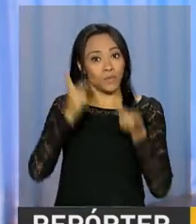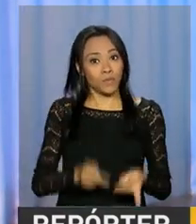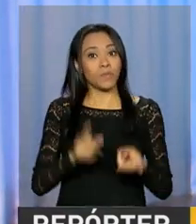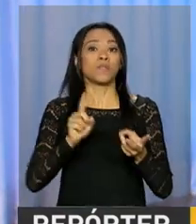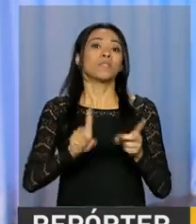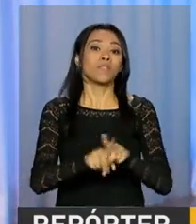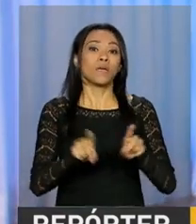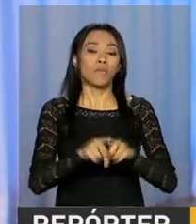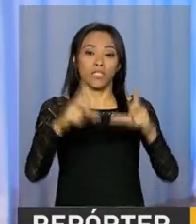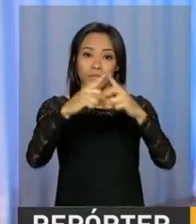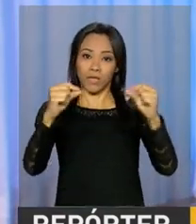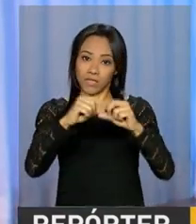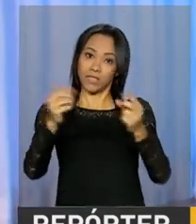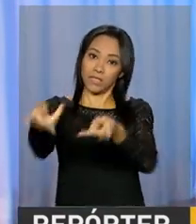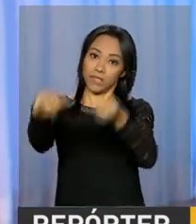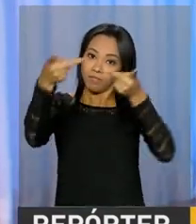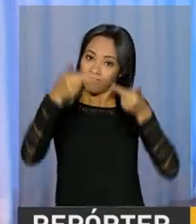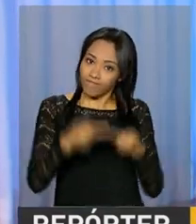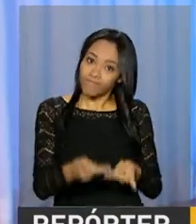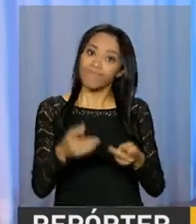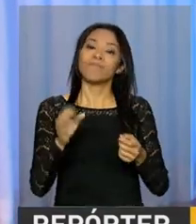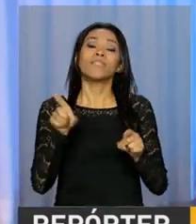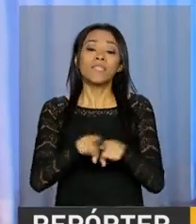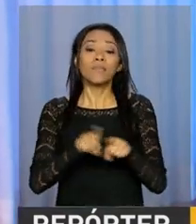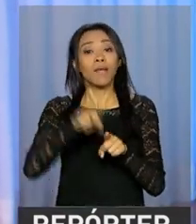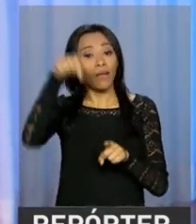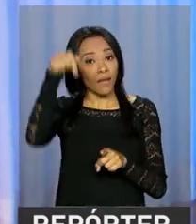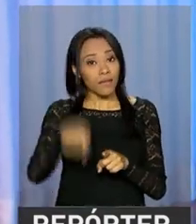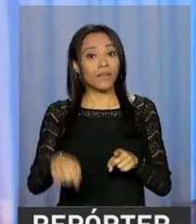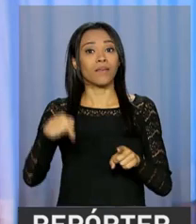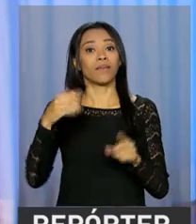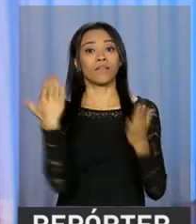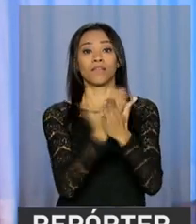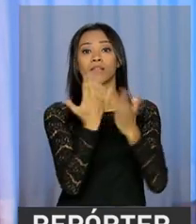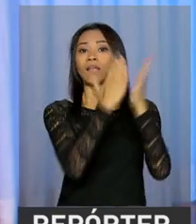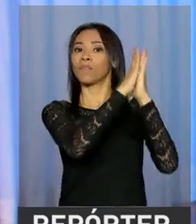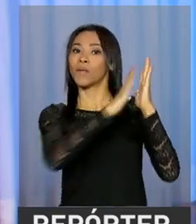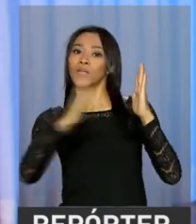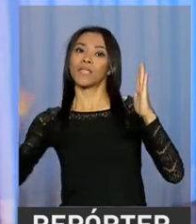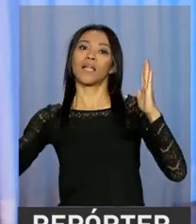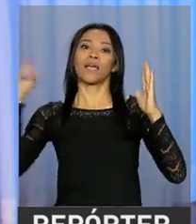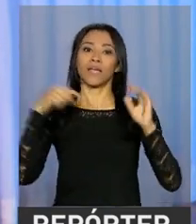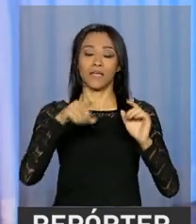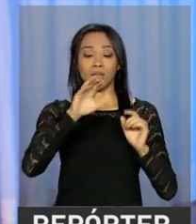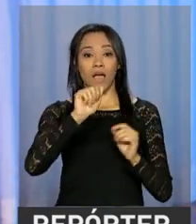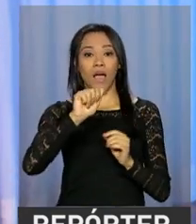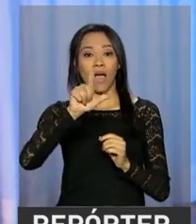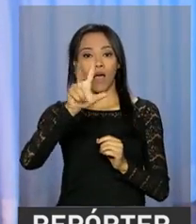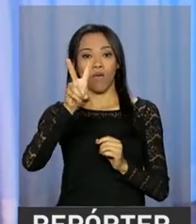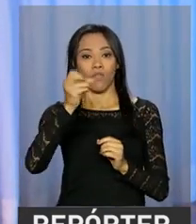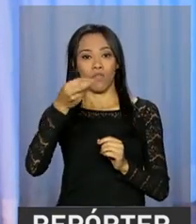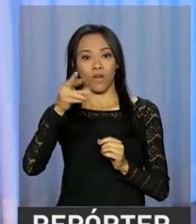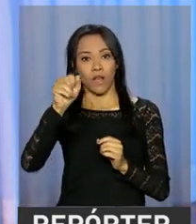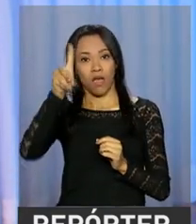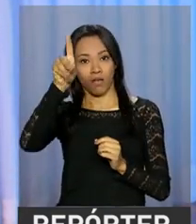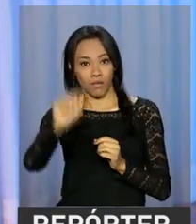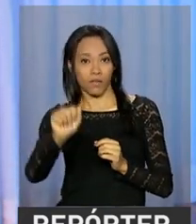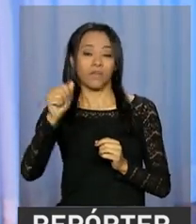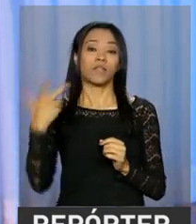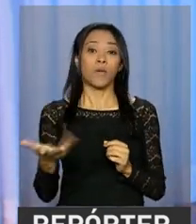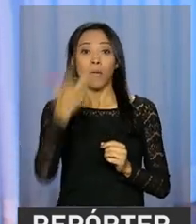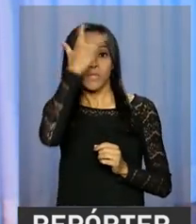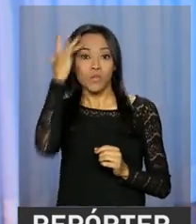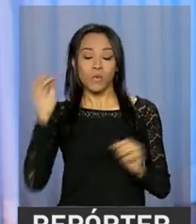Público do Distrito Federal e também aqui da biblioteca do Palácio da Alvorada entre as atrações o